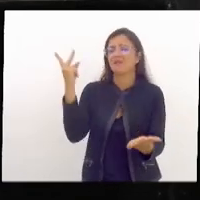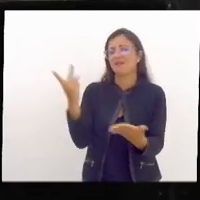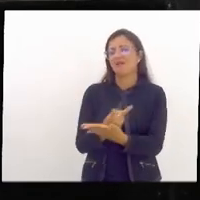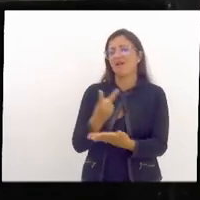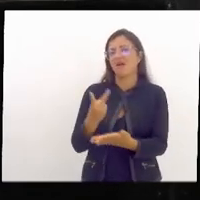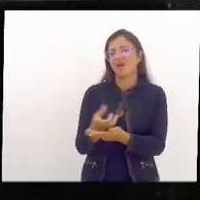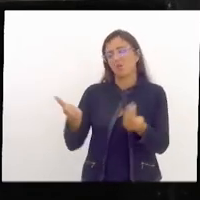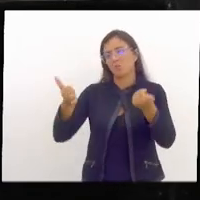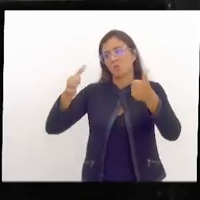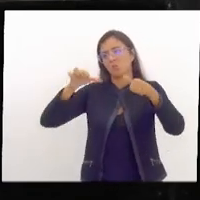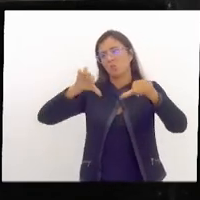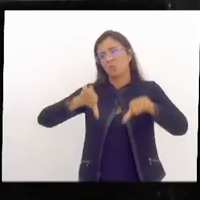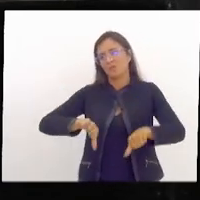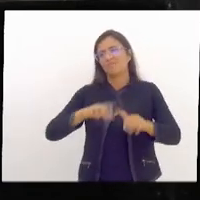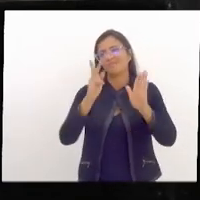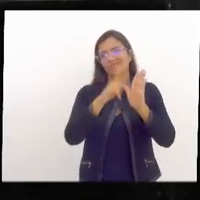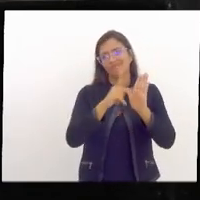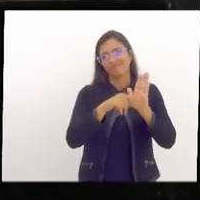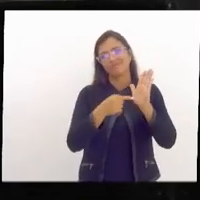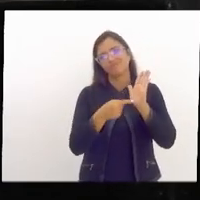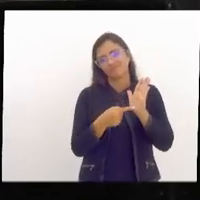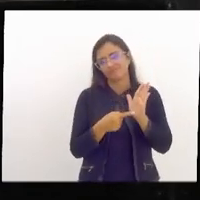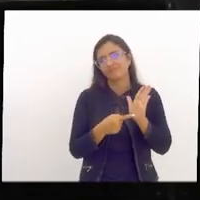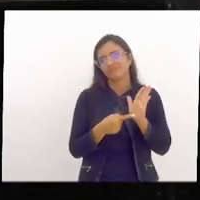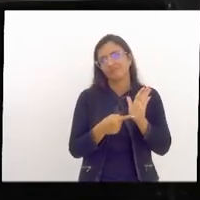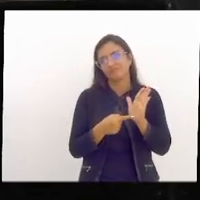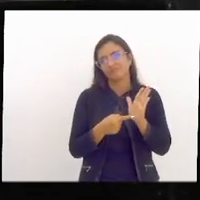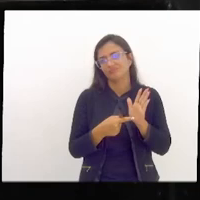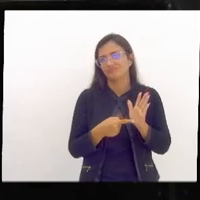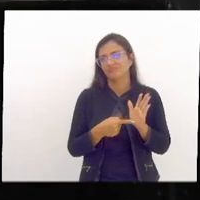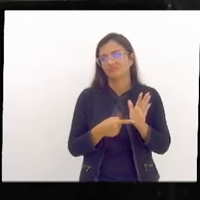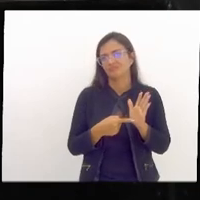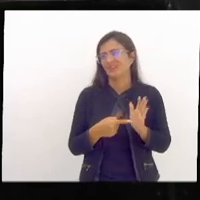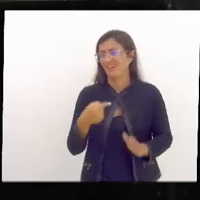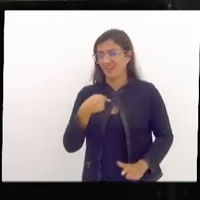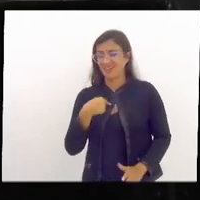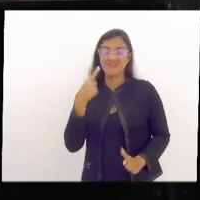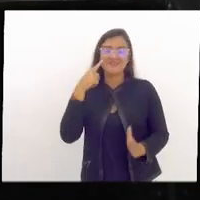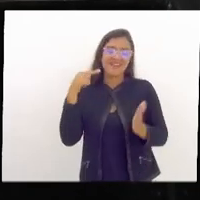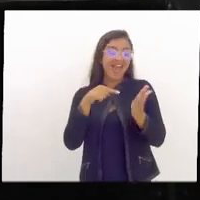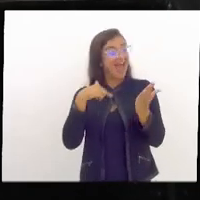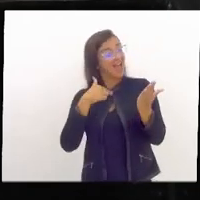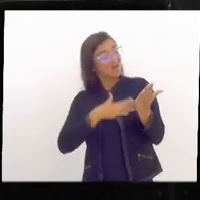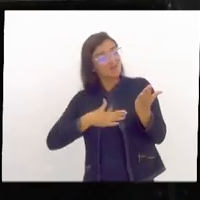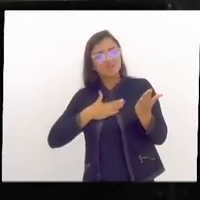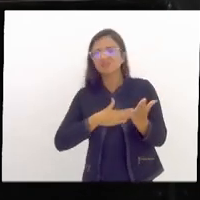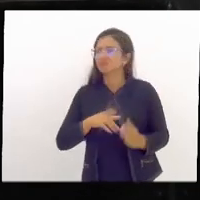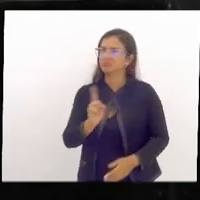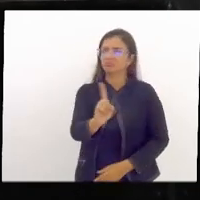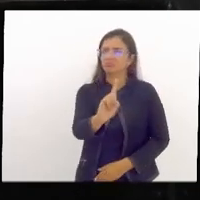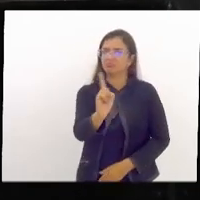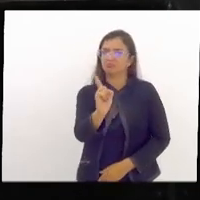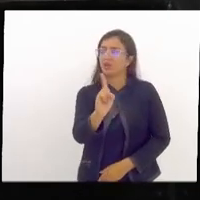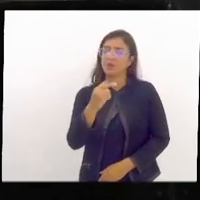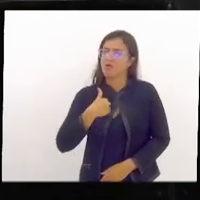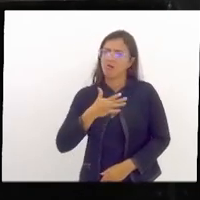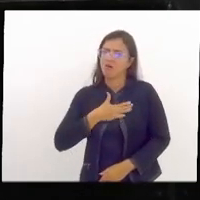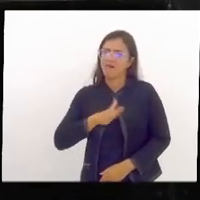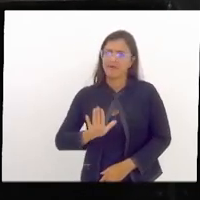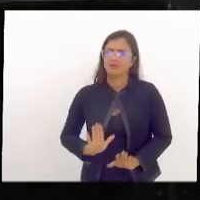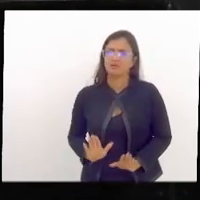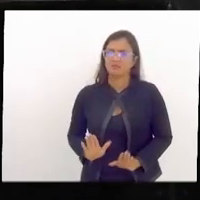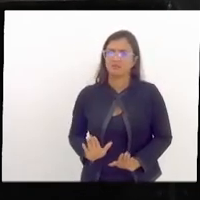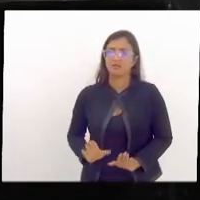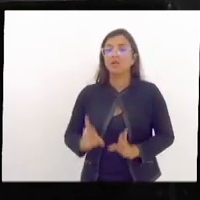desse projeto, não tenho nenhum tipo de simpatia por essa decisão, espero que